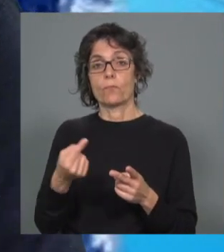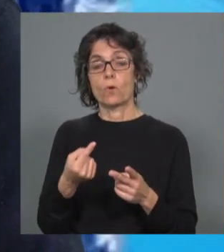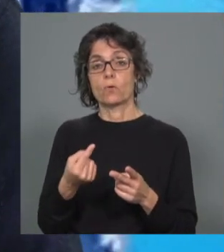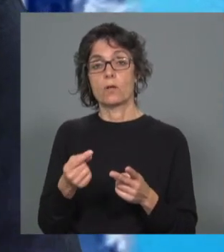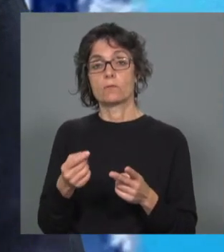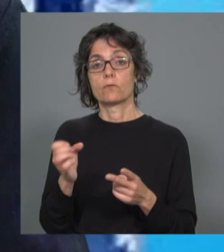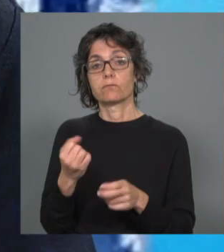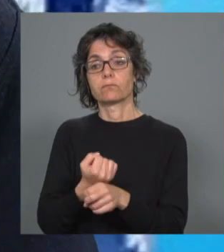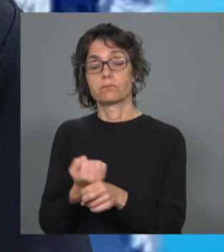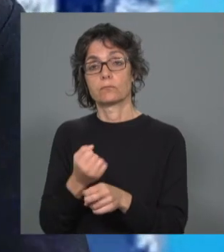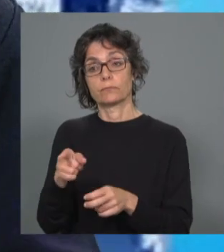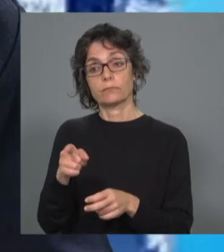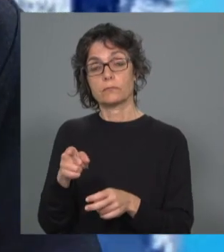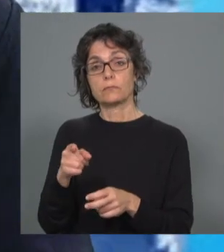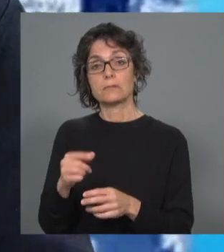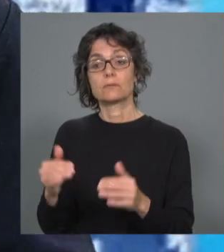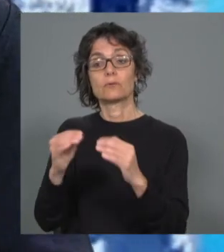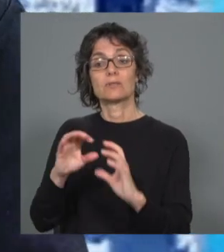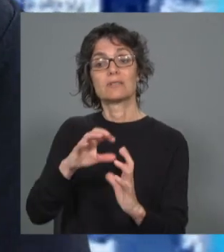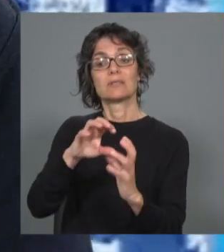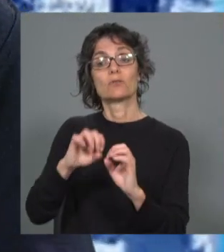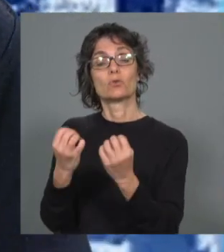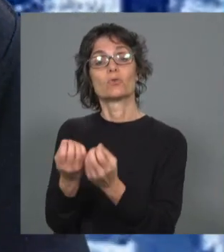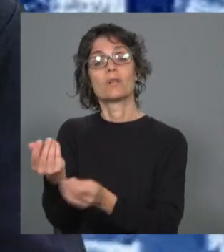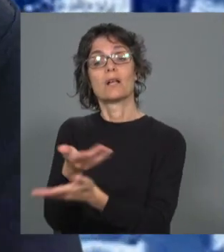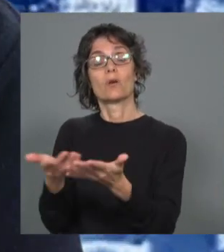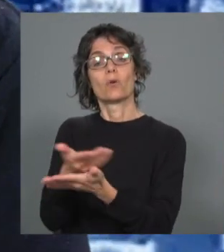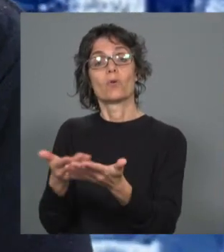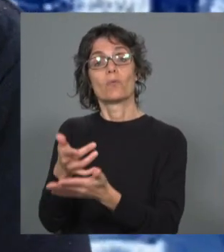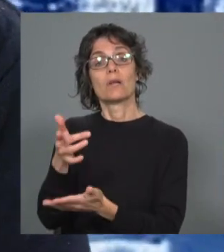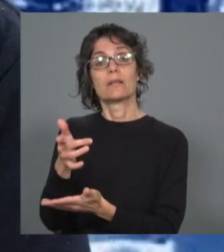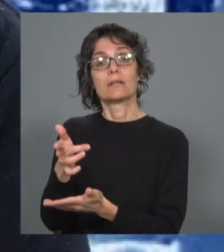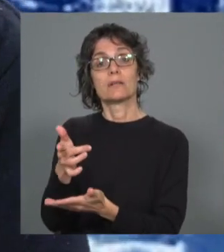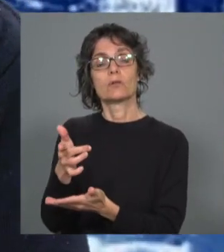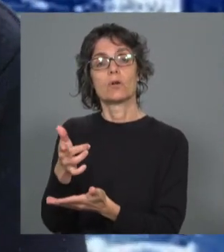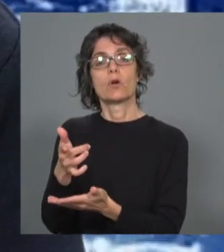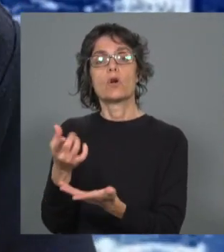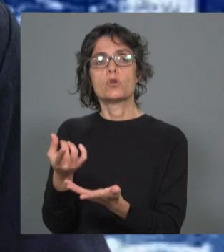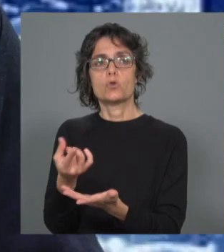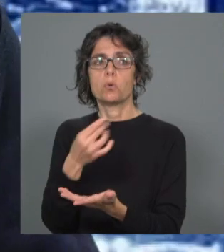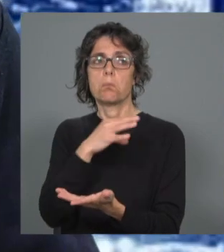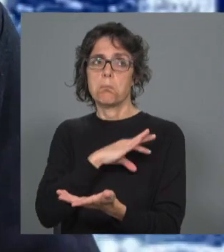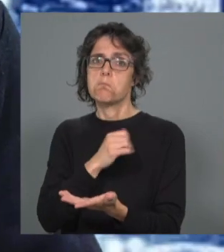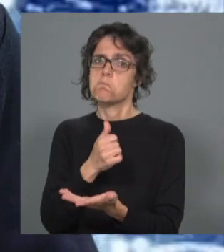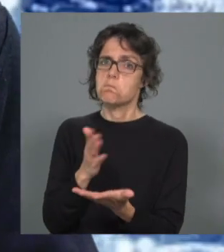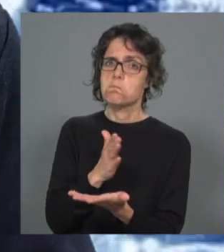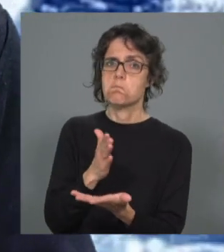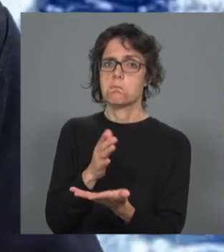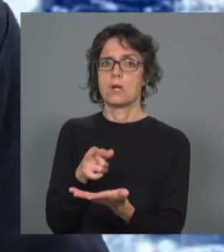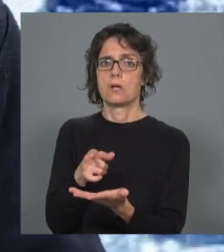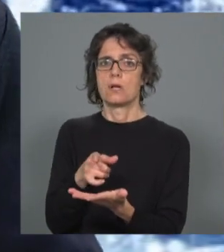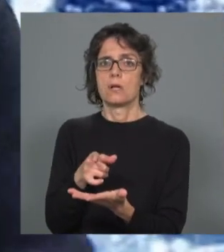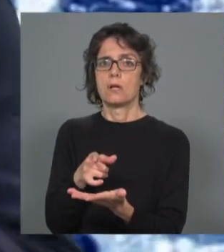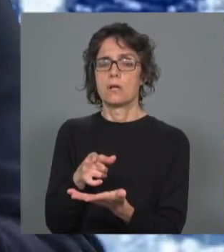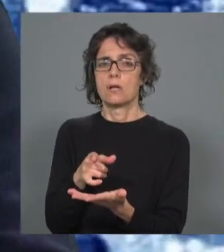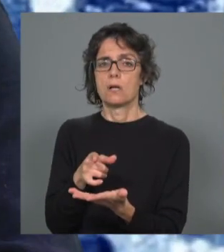que, para o nível social e económico do país, são relativamente bem pagos. Ora, como é que aqui as coisas,